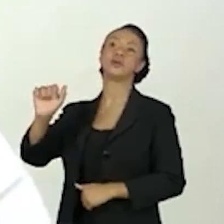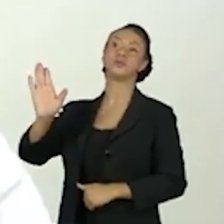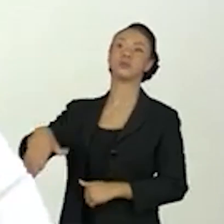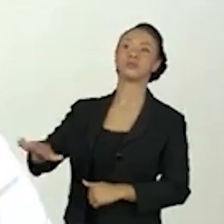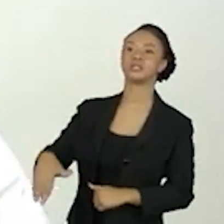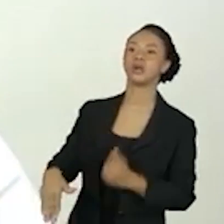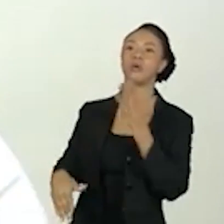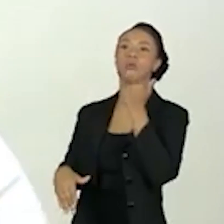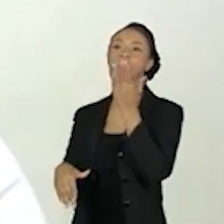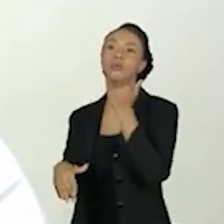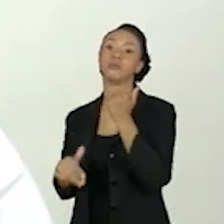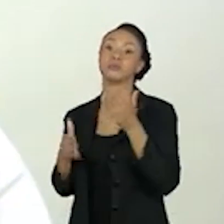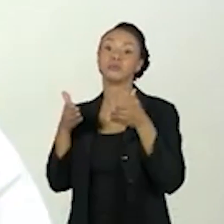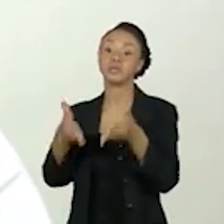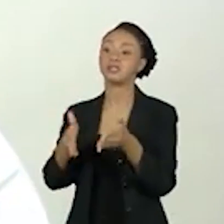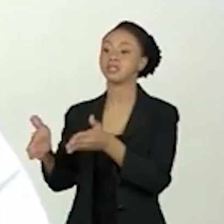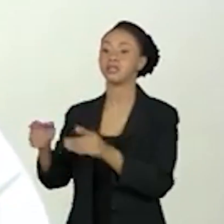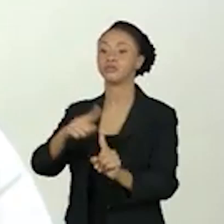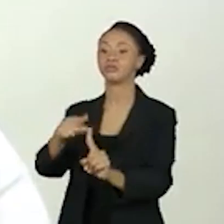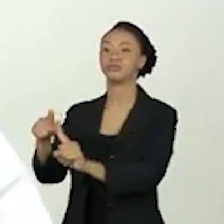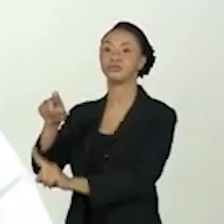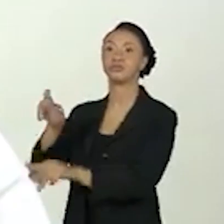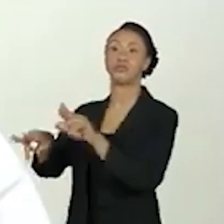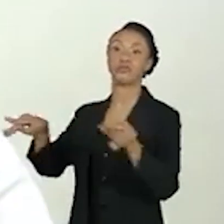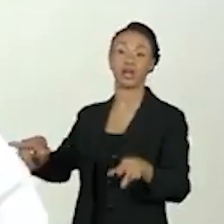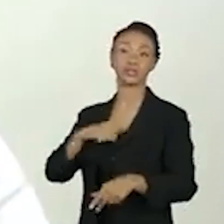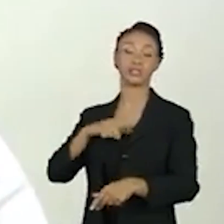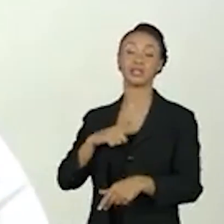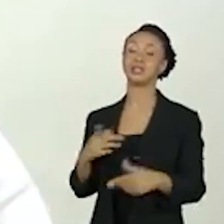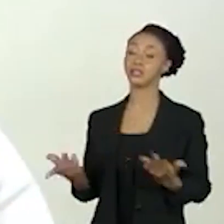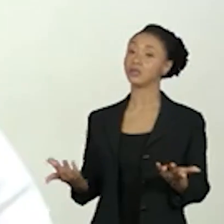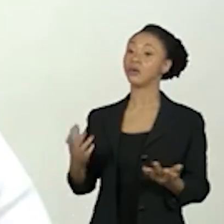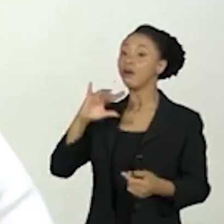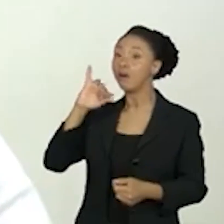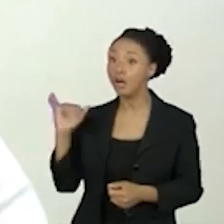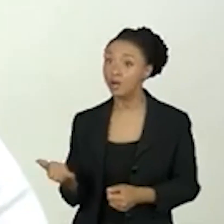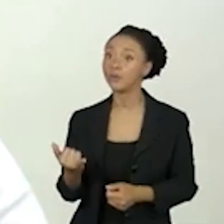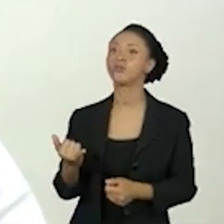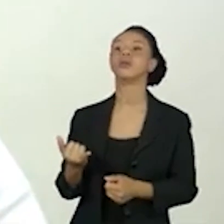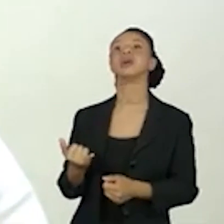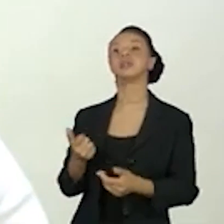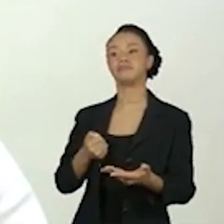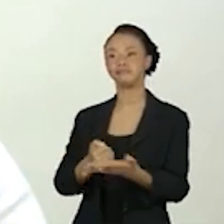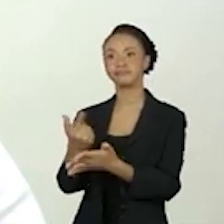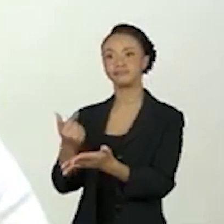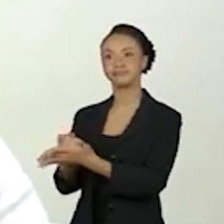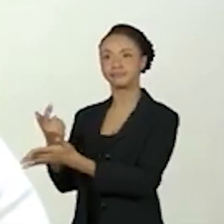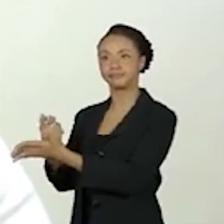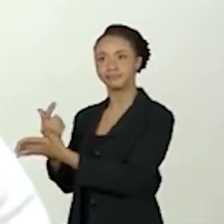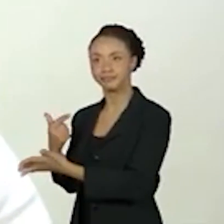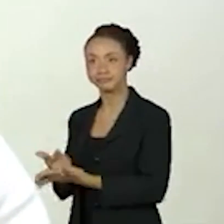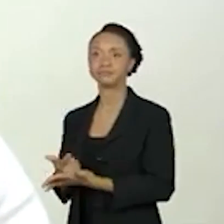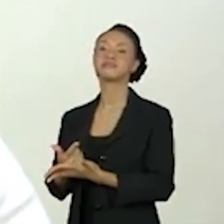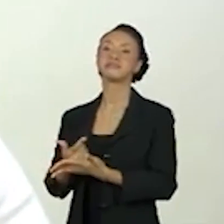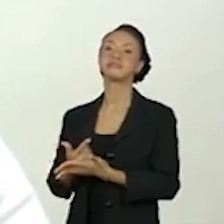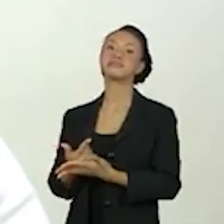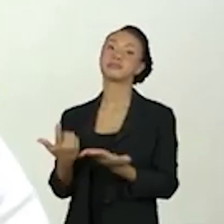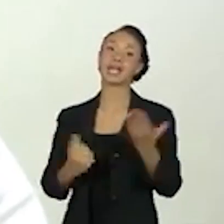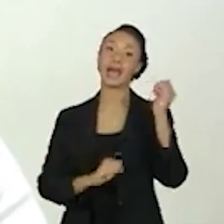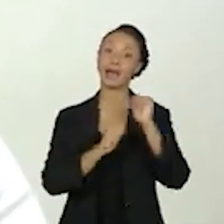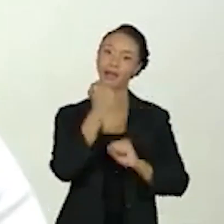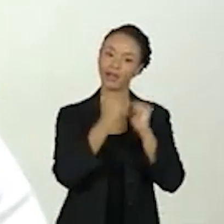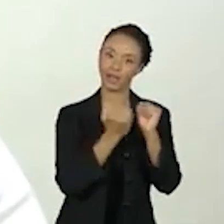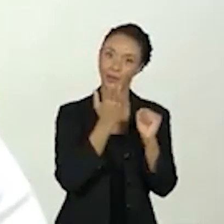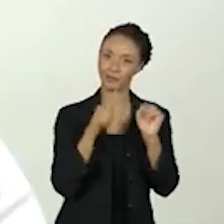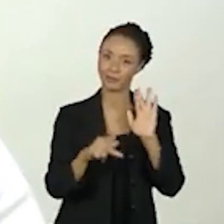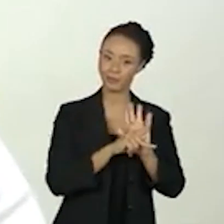de alimentos específicos. Então, aproveitar também esses dias para consumir os alimentos, para fazer a troca dos